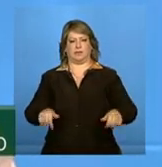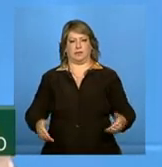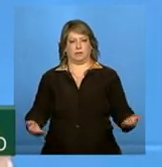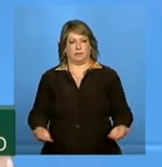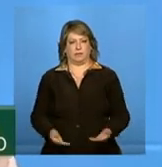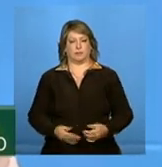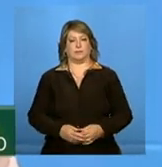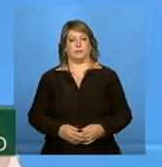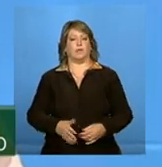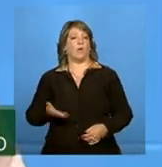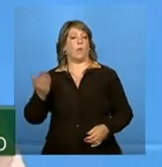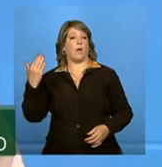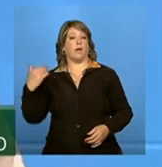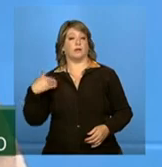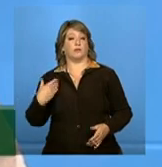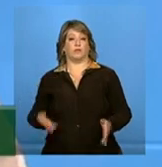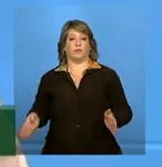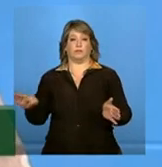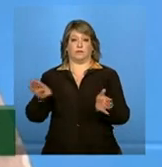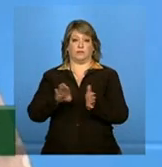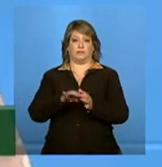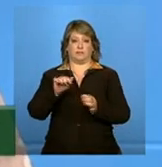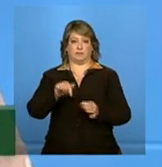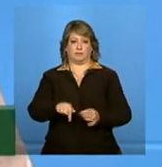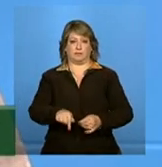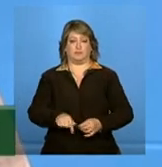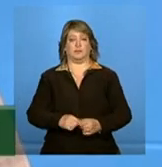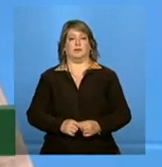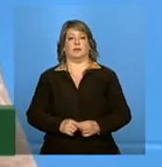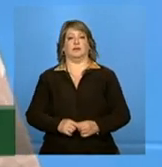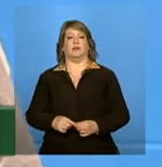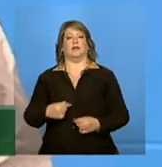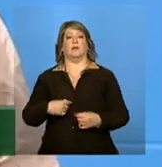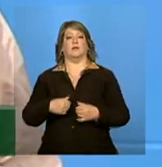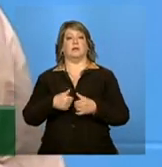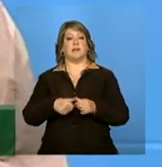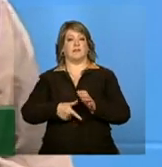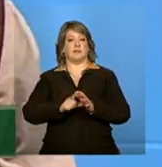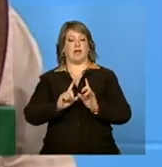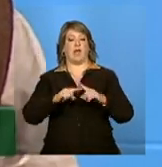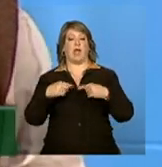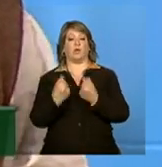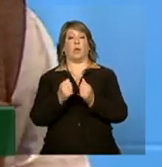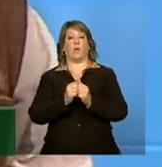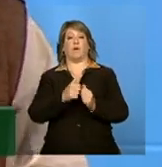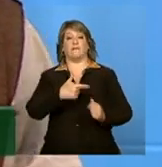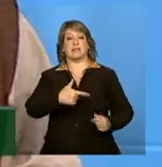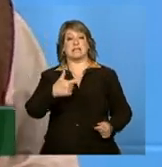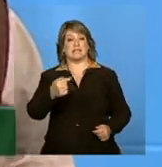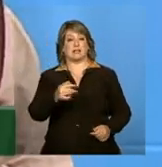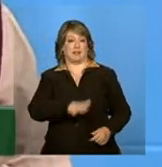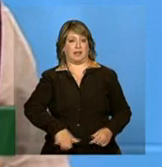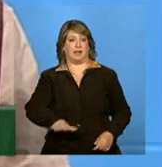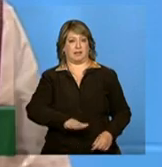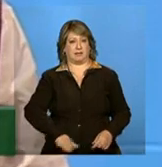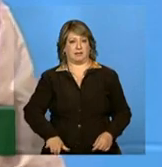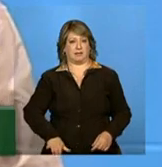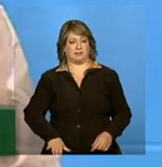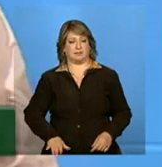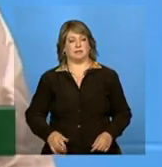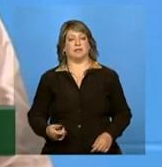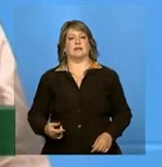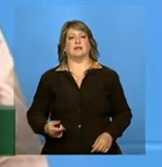quando eu estava vindo, eu me reuni com 27 crianças. Não eram